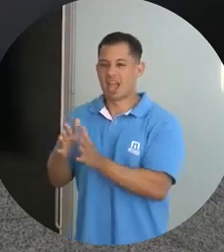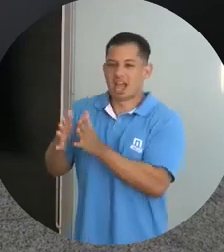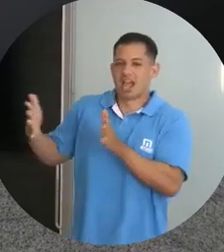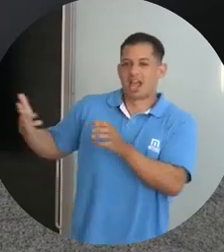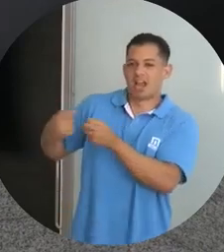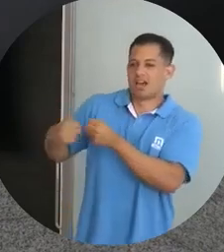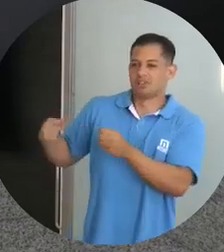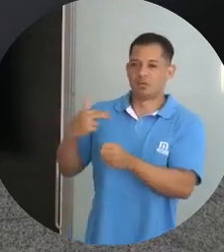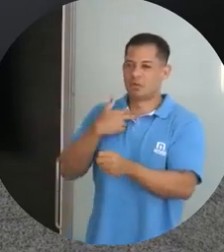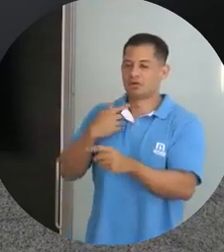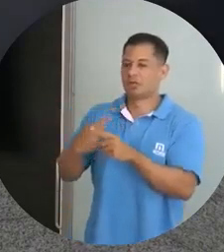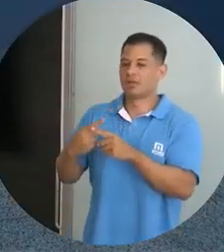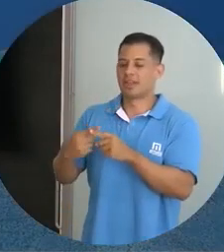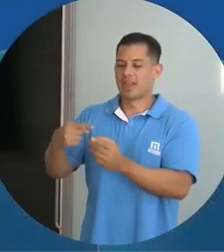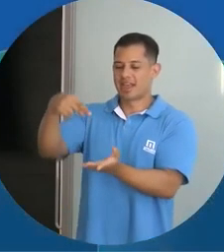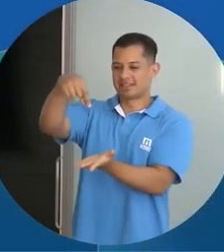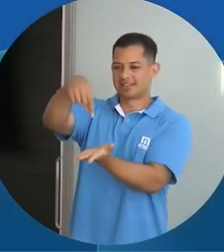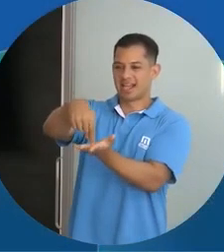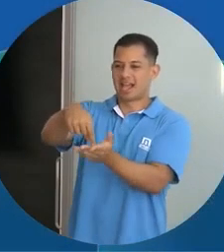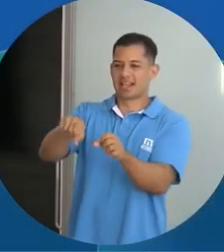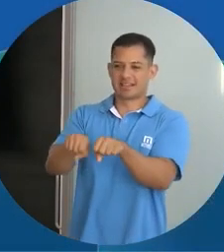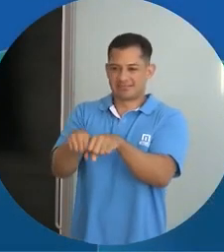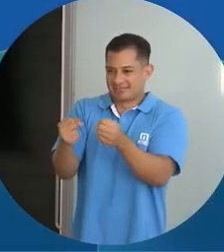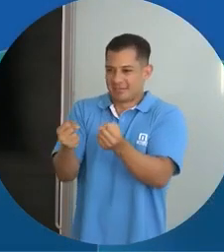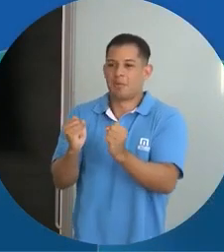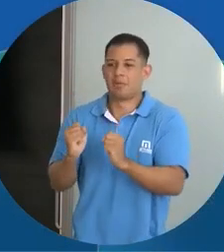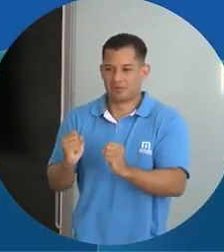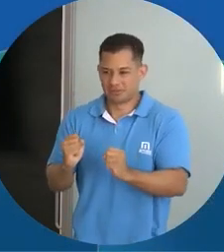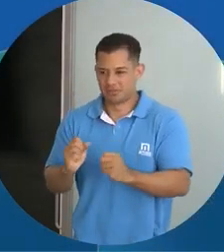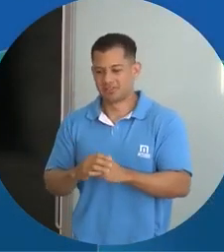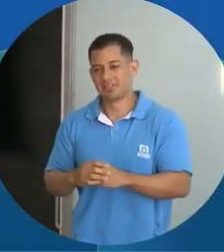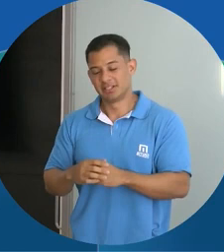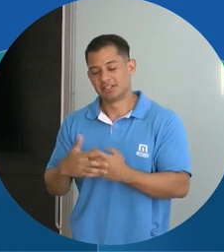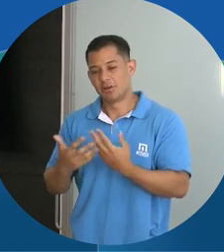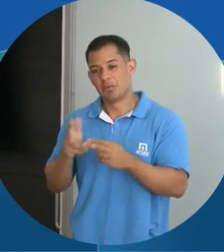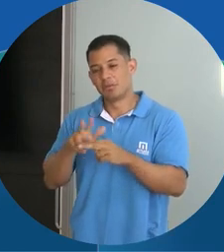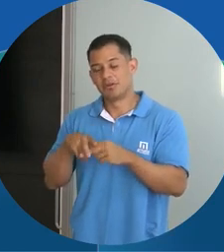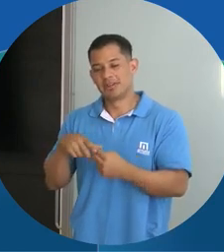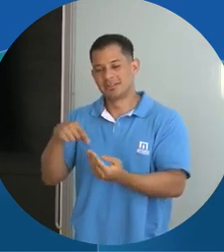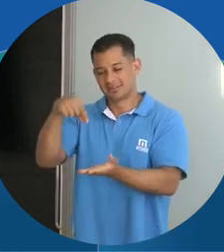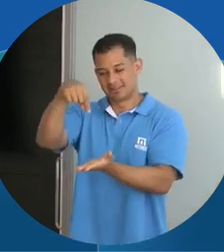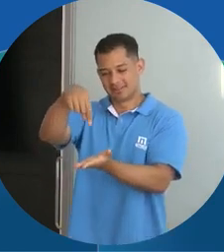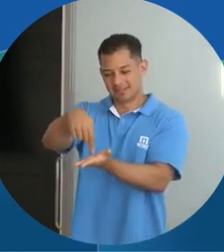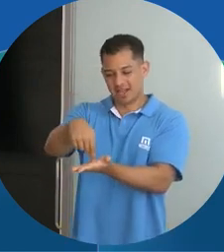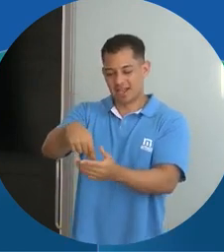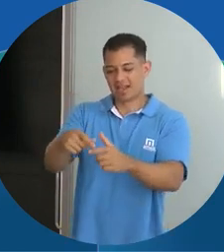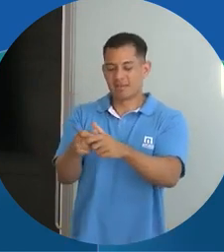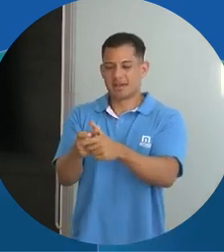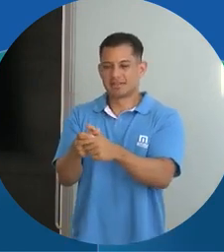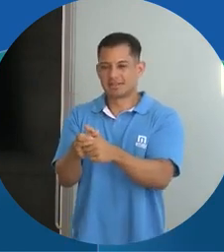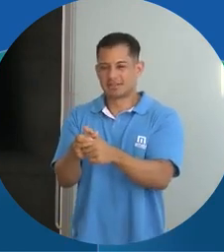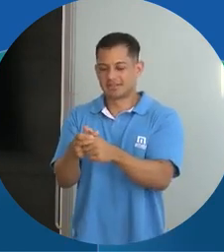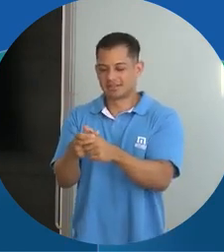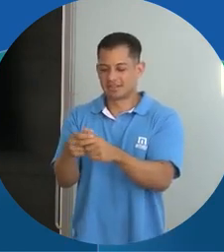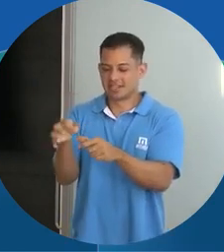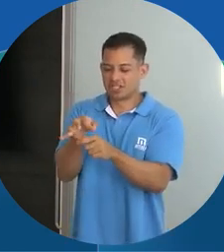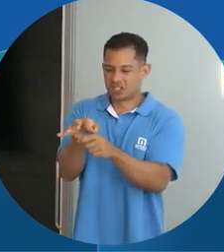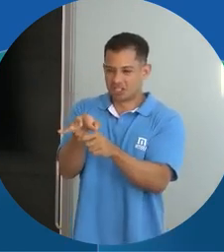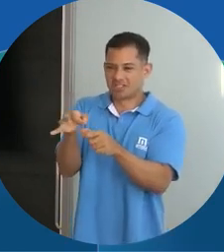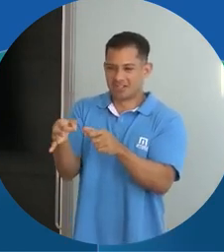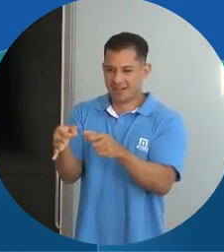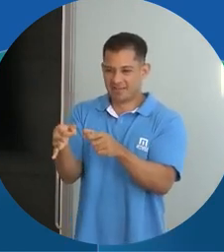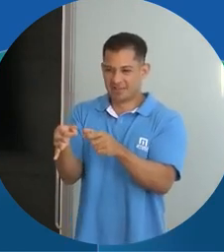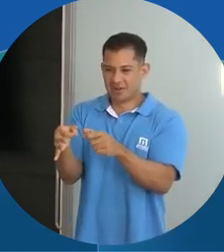danificar a estaca. Então, esse aqui comprovando que a estaca ela cresce muito de diâmetro a partir da sua